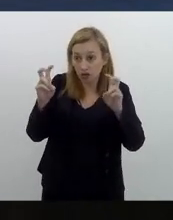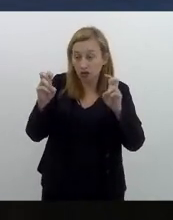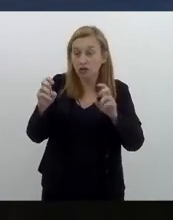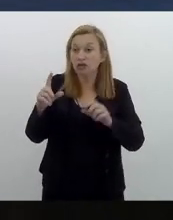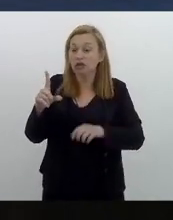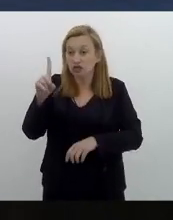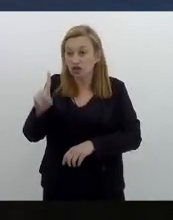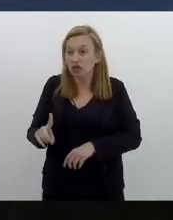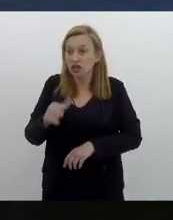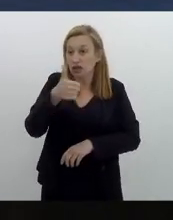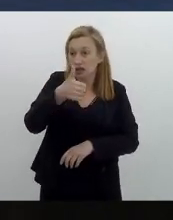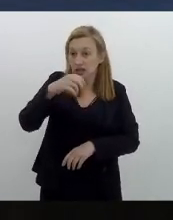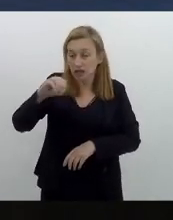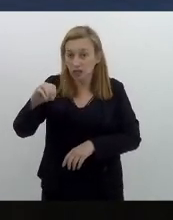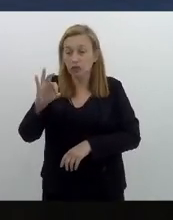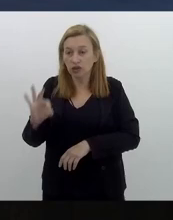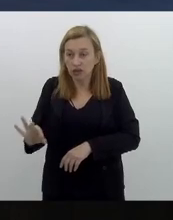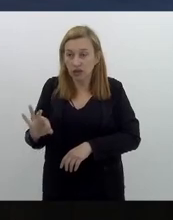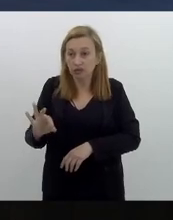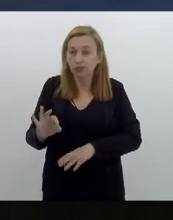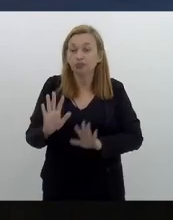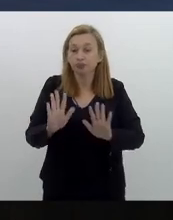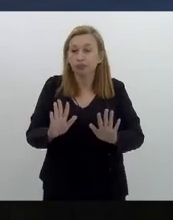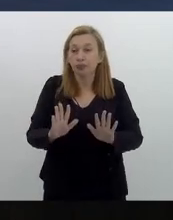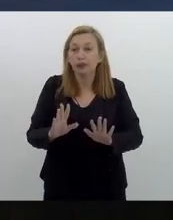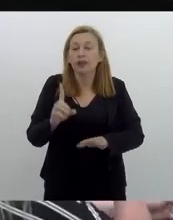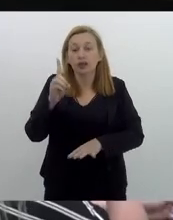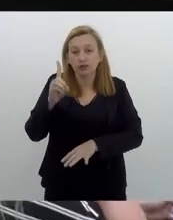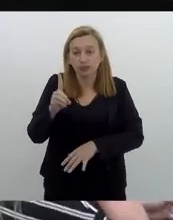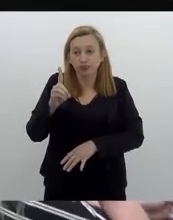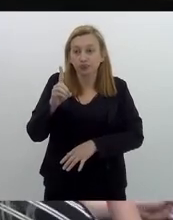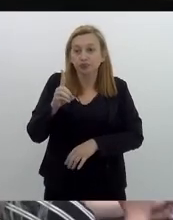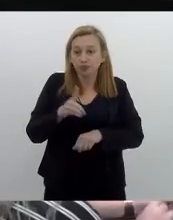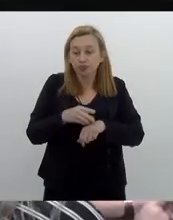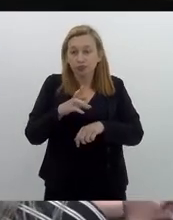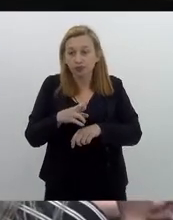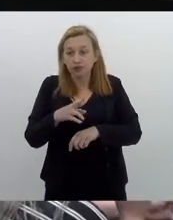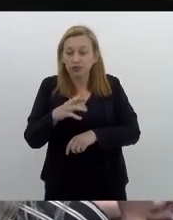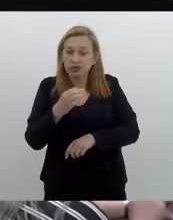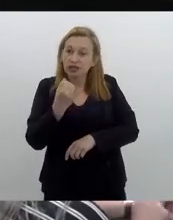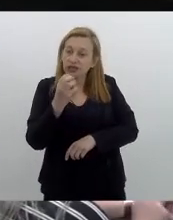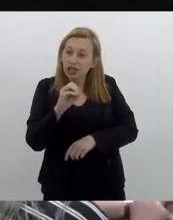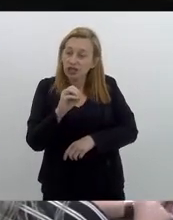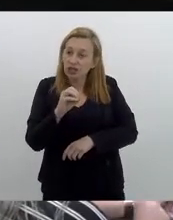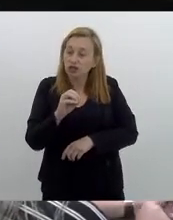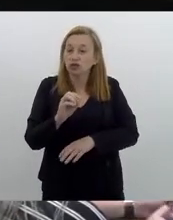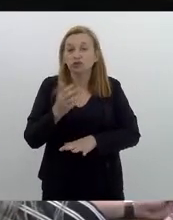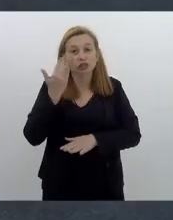% Mas doutor Sérgio Aureliano Estou entendendo O que o está colocando Mas vou dar aqui Um exemplo prático